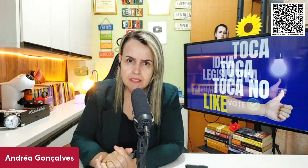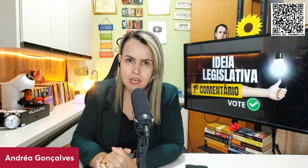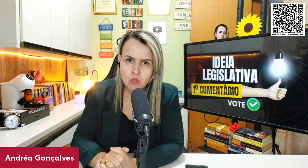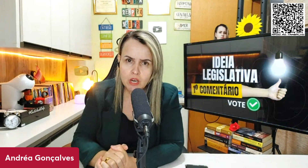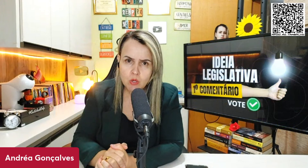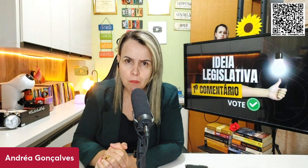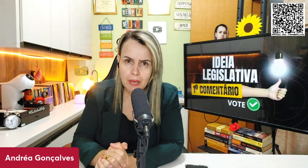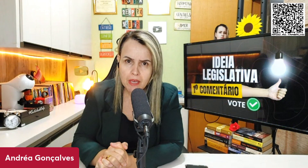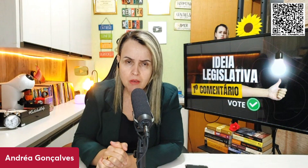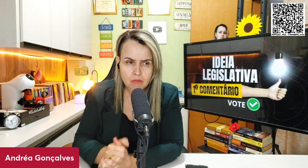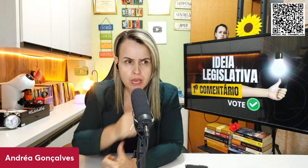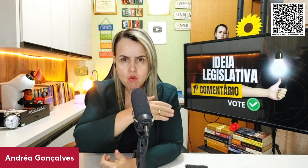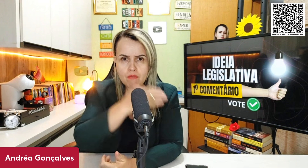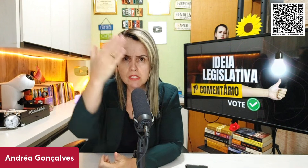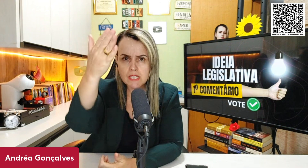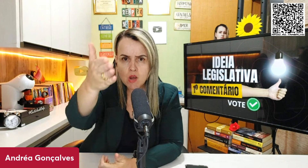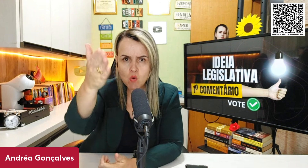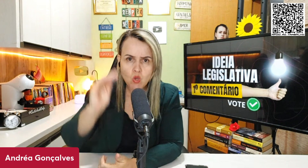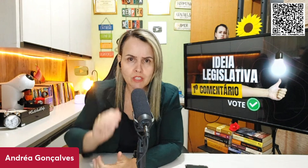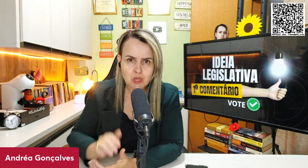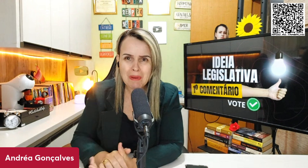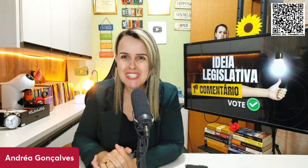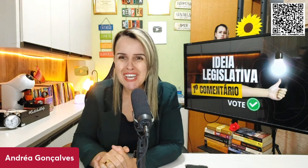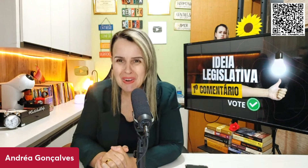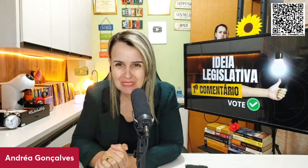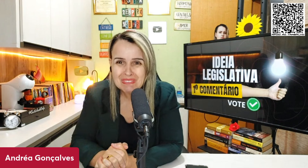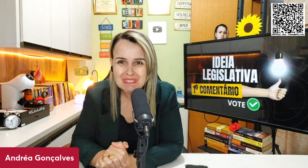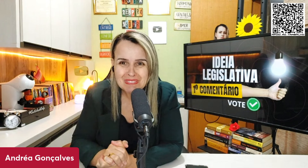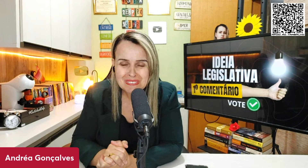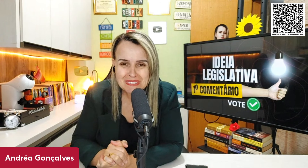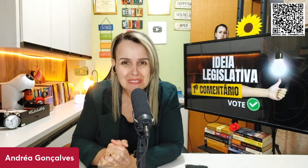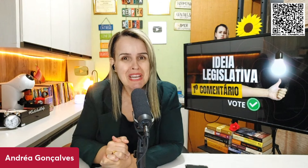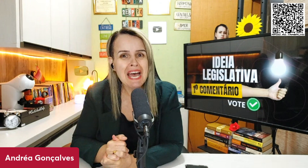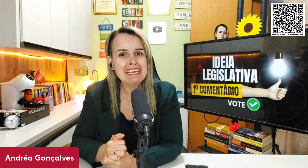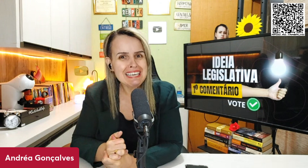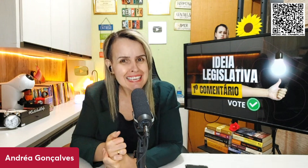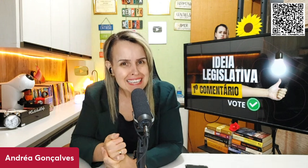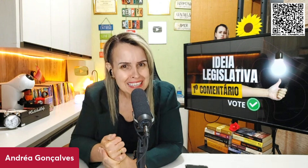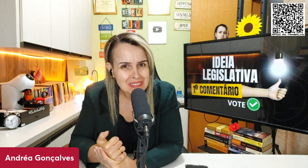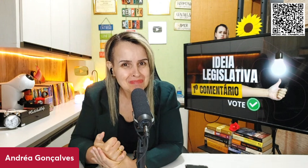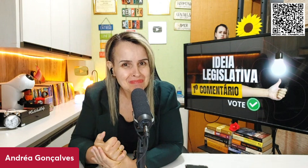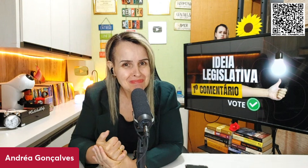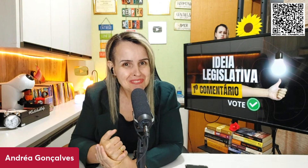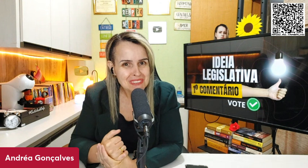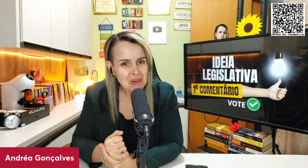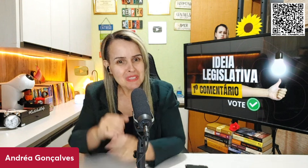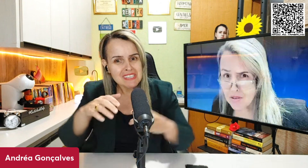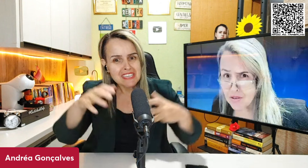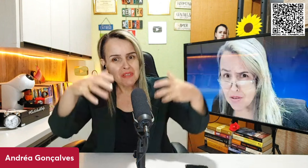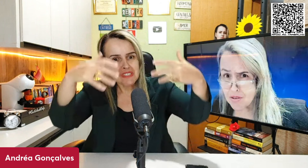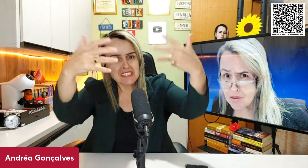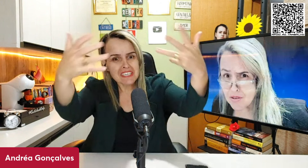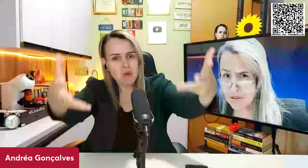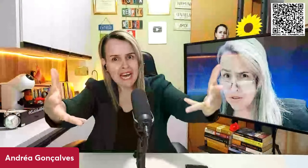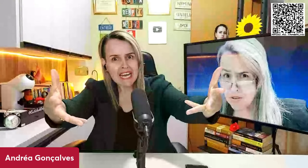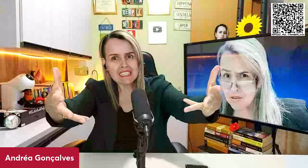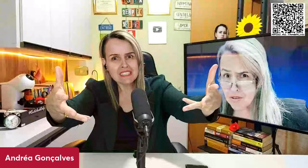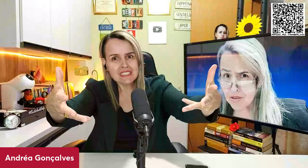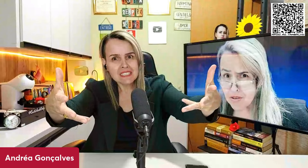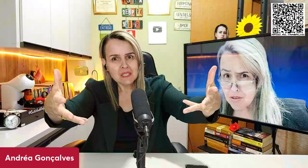ali da União Europeia veio conversar com o Rodrigo Pacheco falar e aí ou vocês vão se